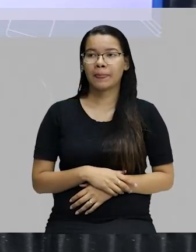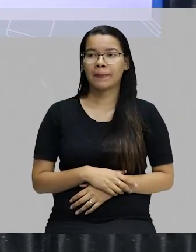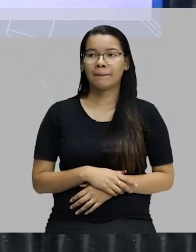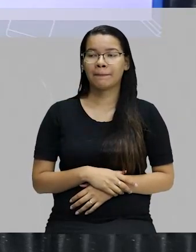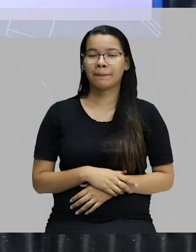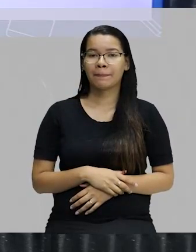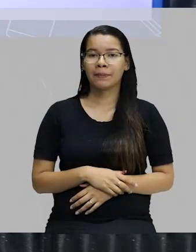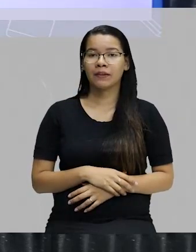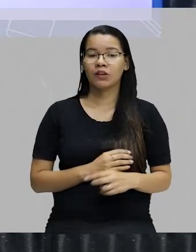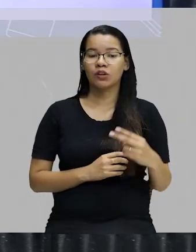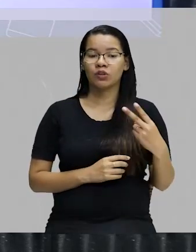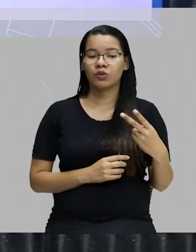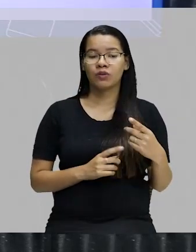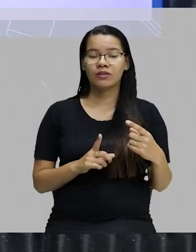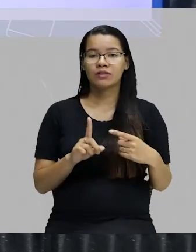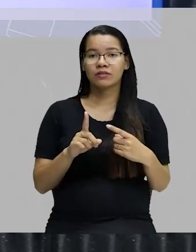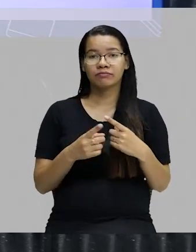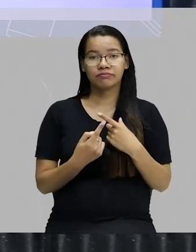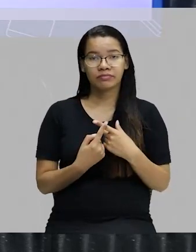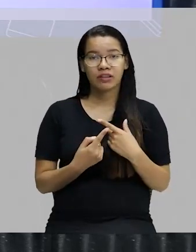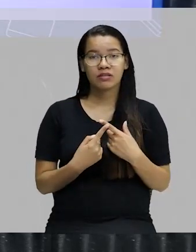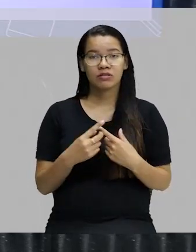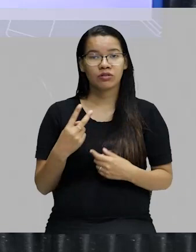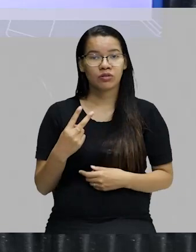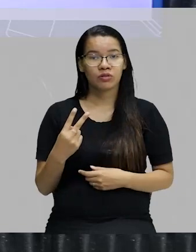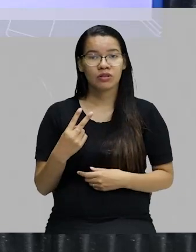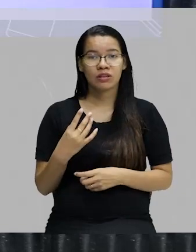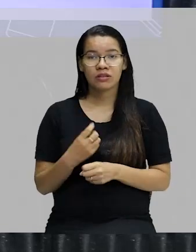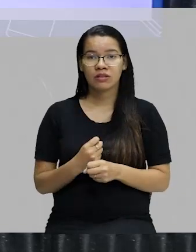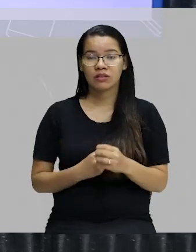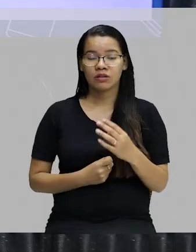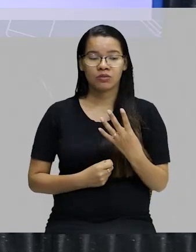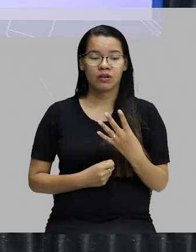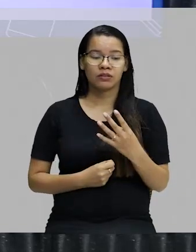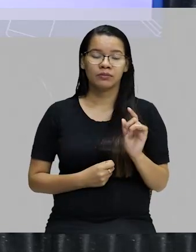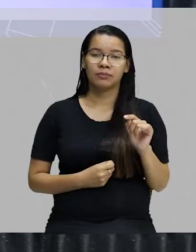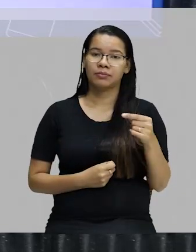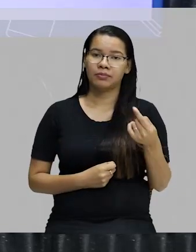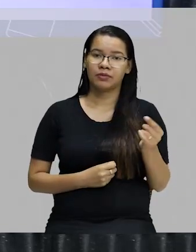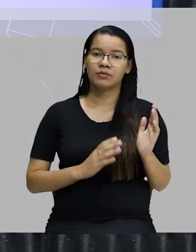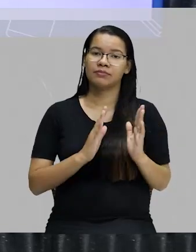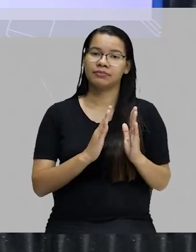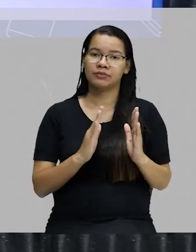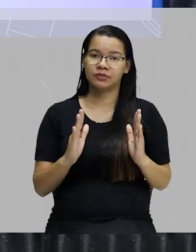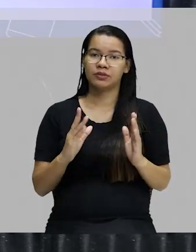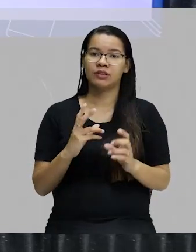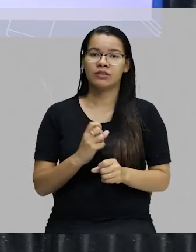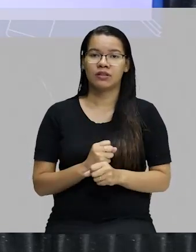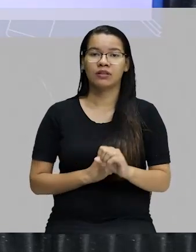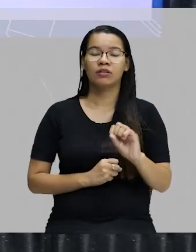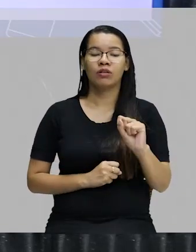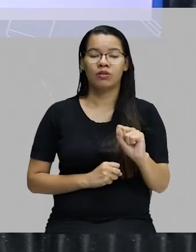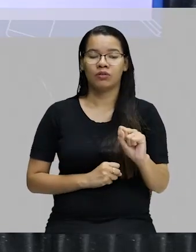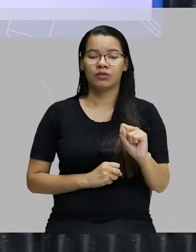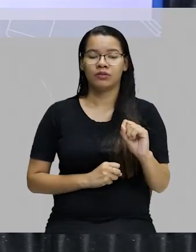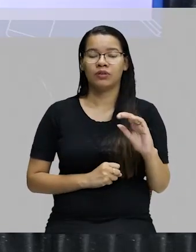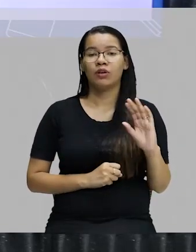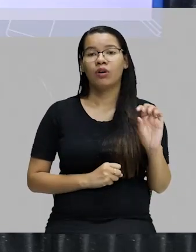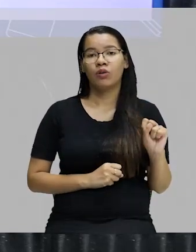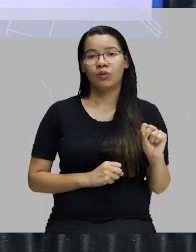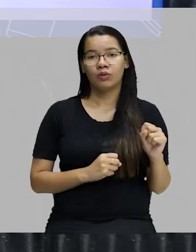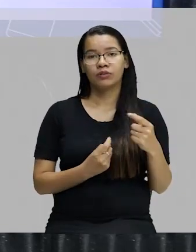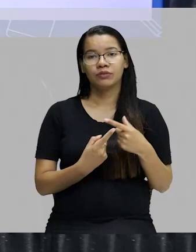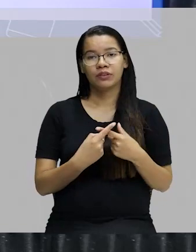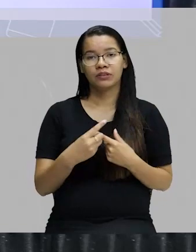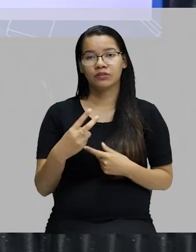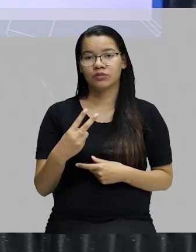primeiro elemento, vezes 2, 4. Próximo, tá? Na sequência, 4 vezes 2, 8, certinho.